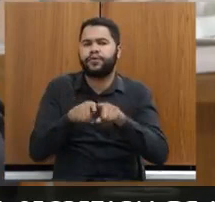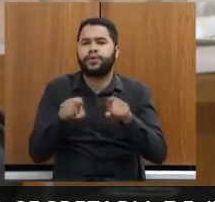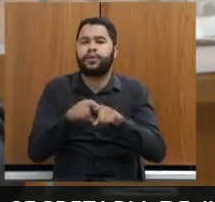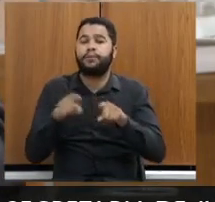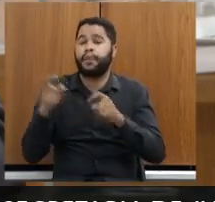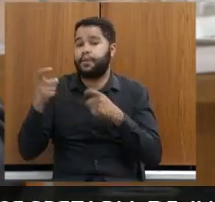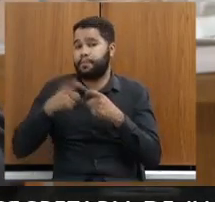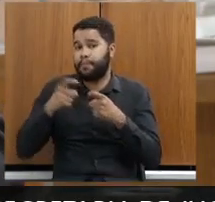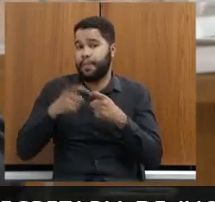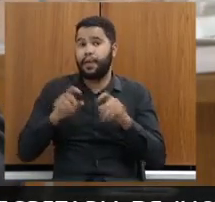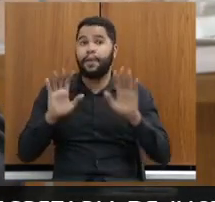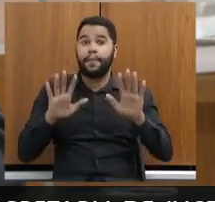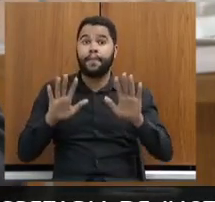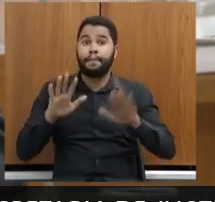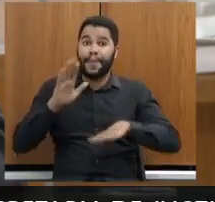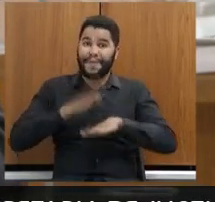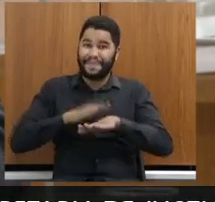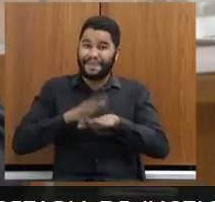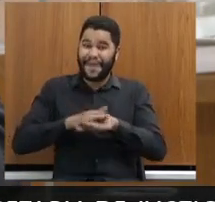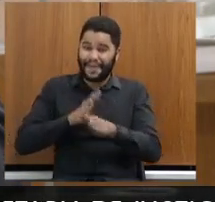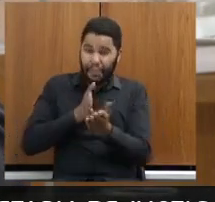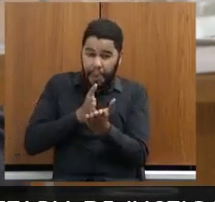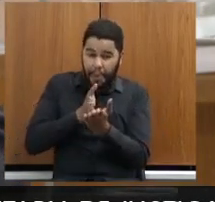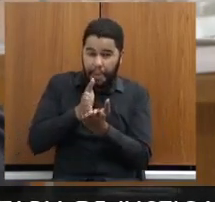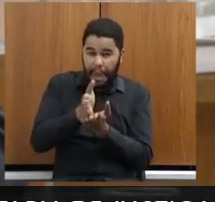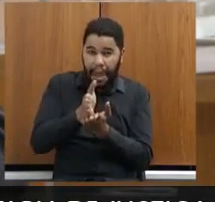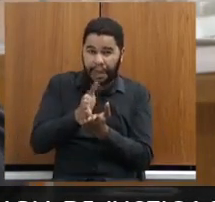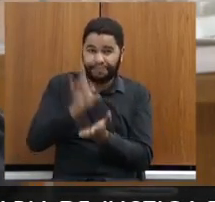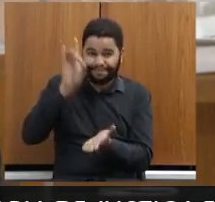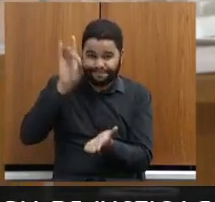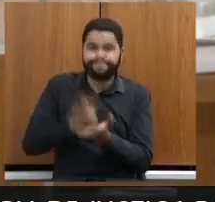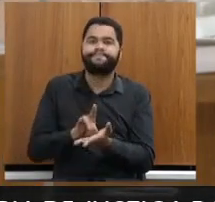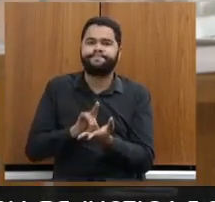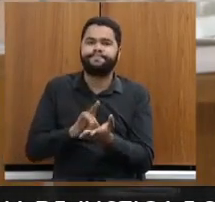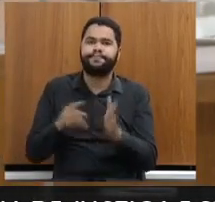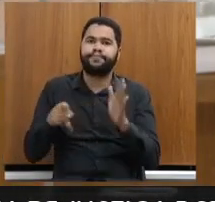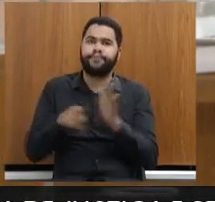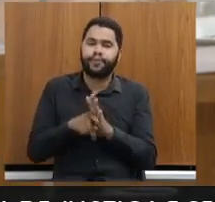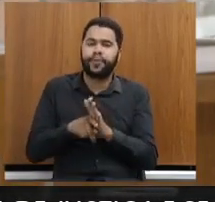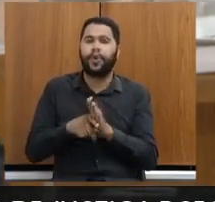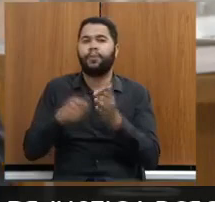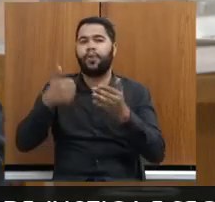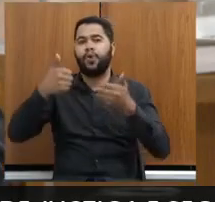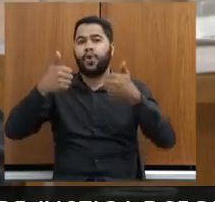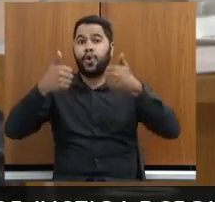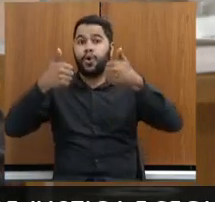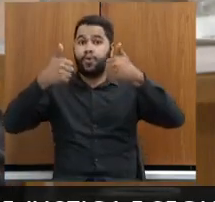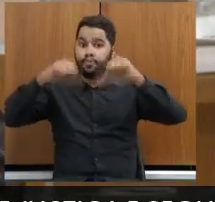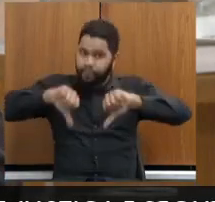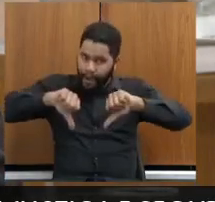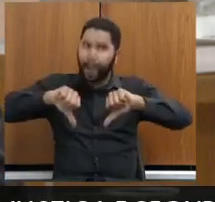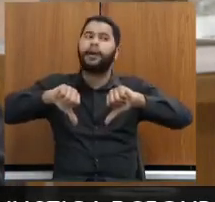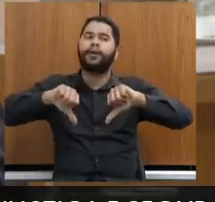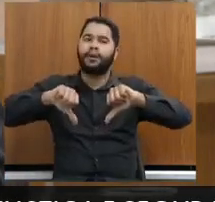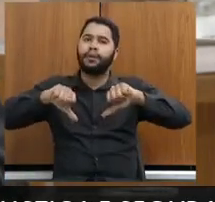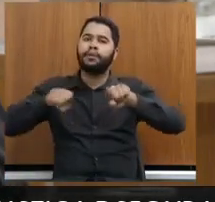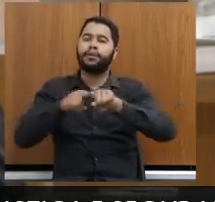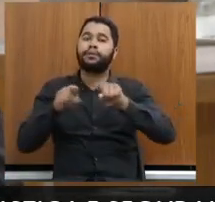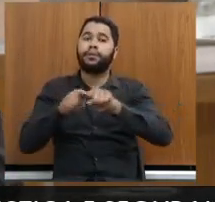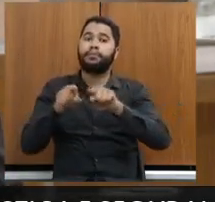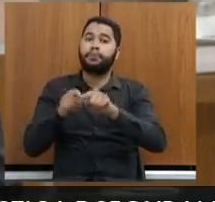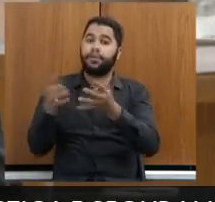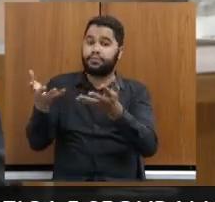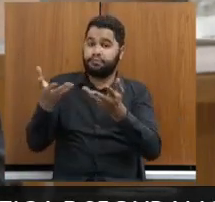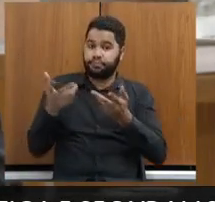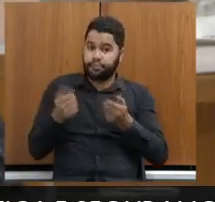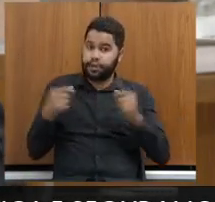recebemos essa viu mas o laudo definitivo para se vir como condenação para servir como persecução criminal